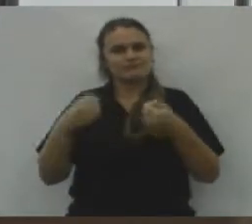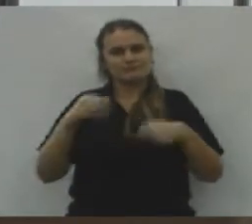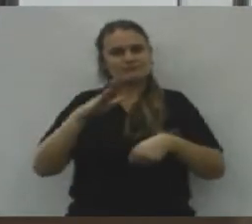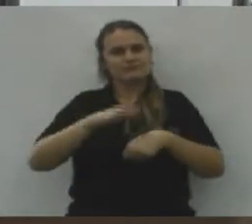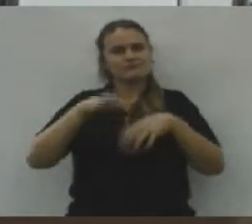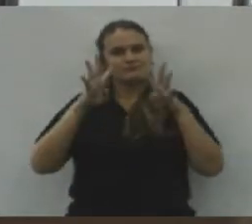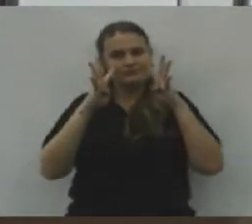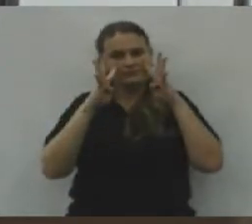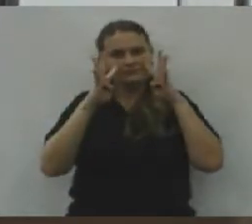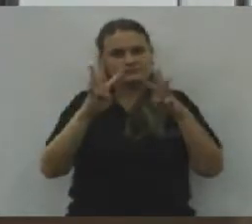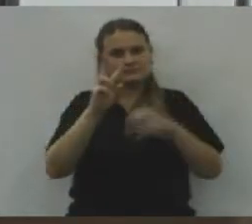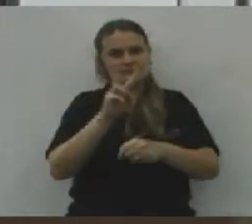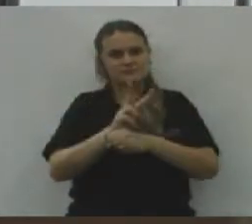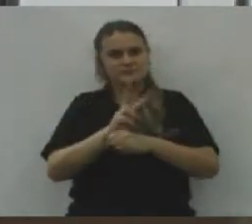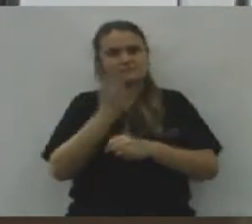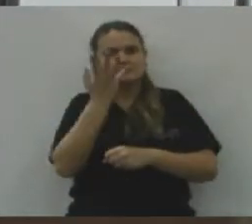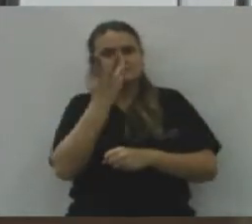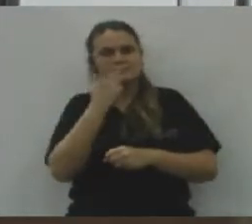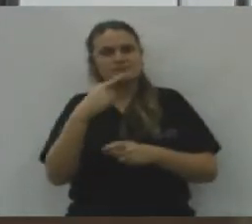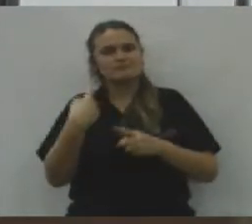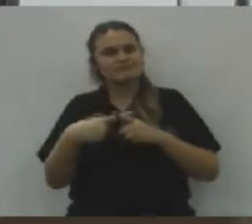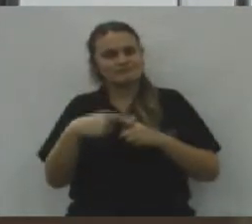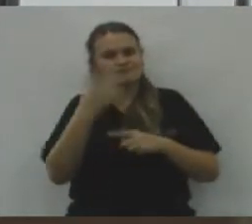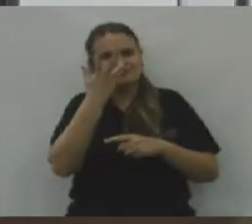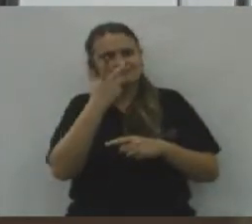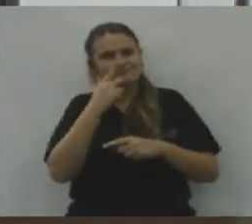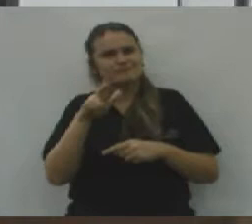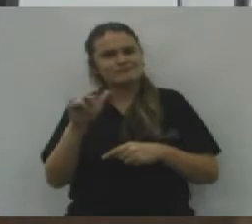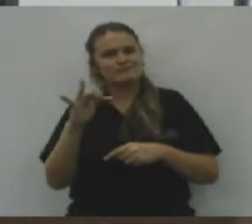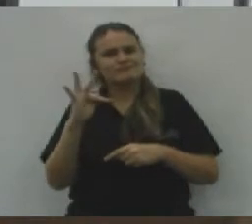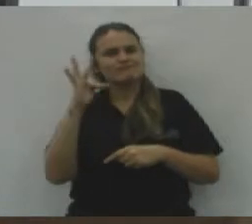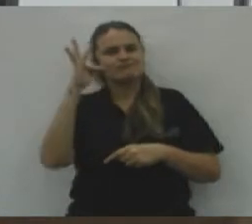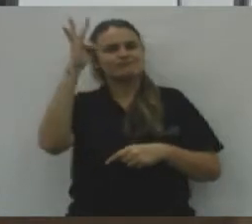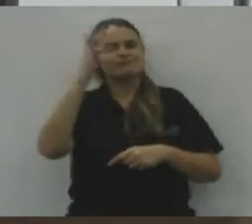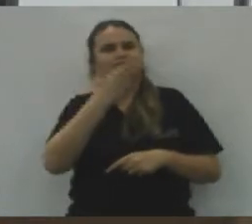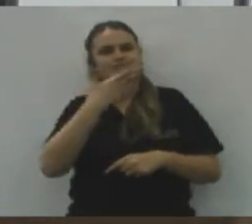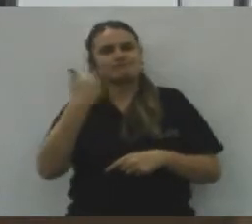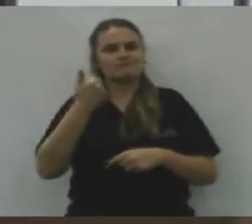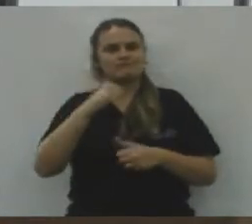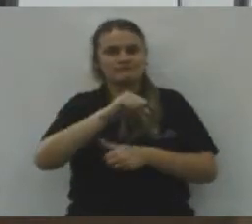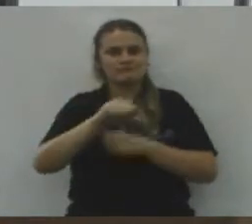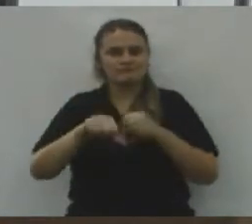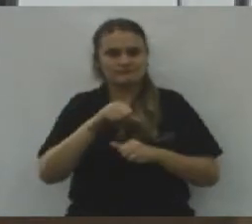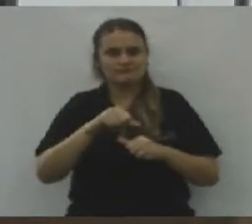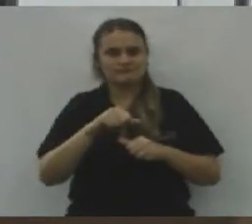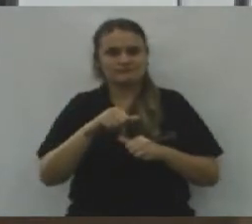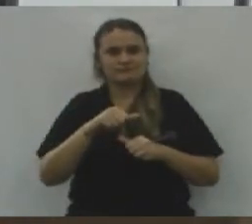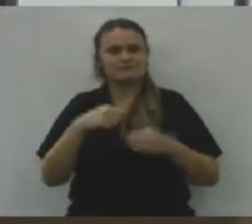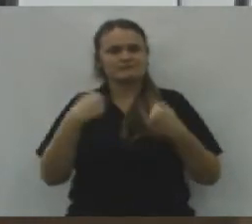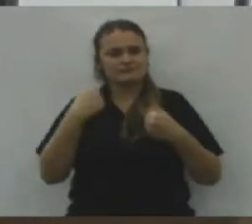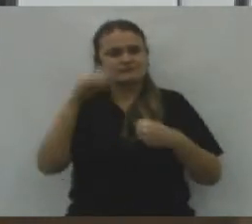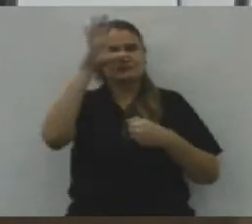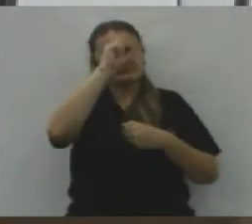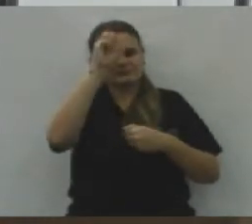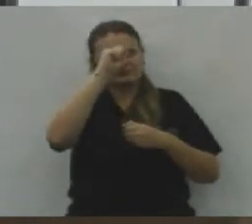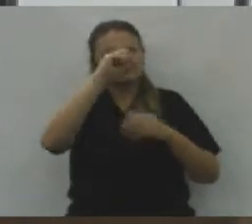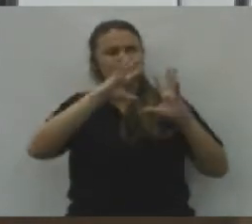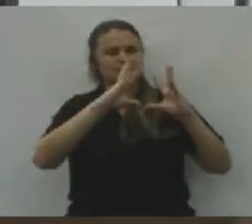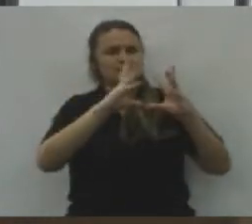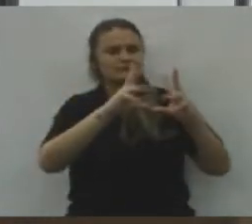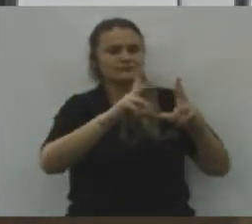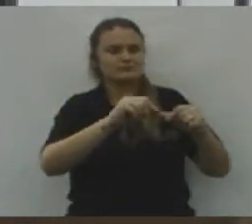crianças, que é o nosso futuro. E eu acredito que a forma de fazer com que os profissionais que vão